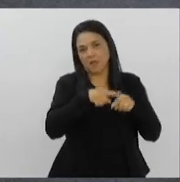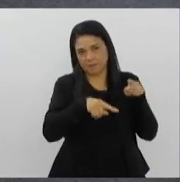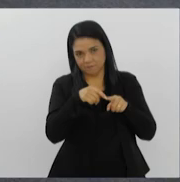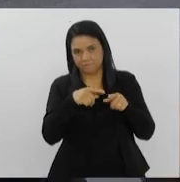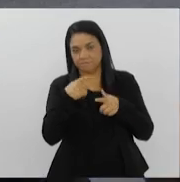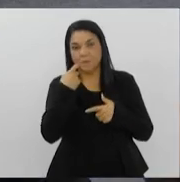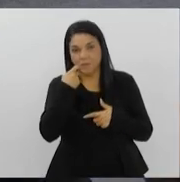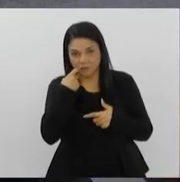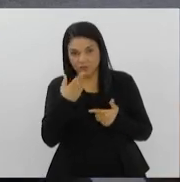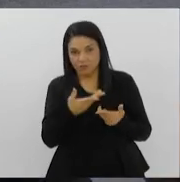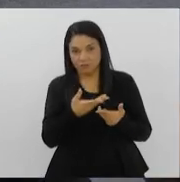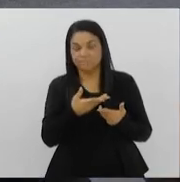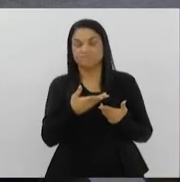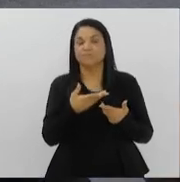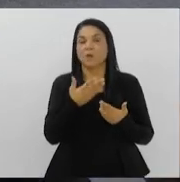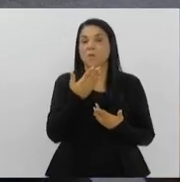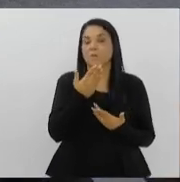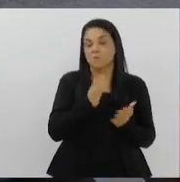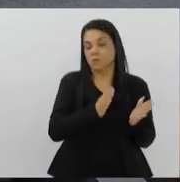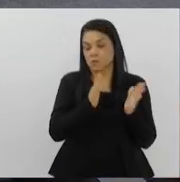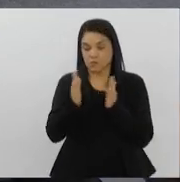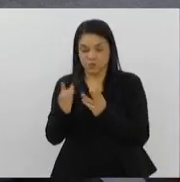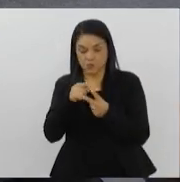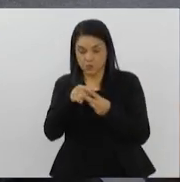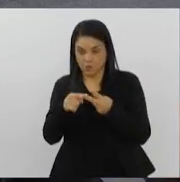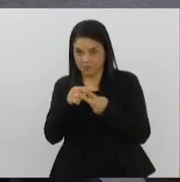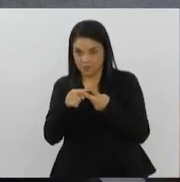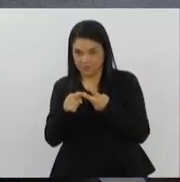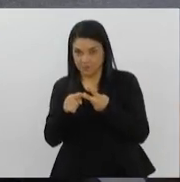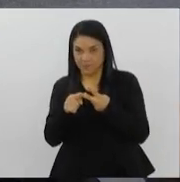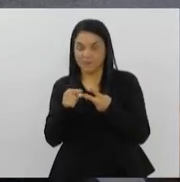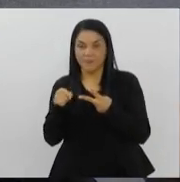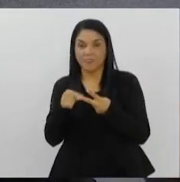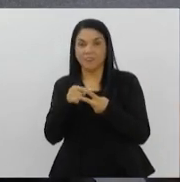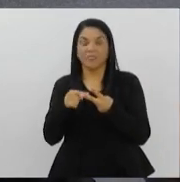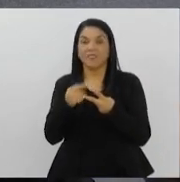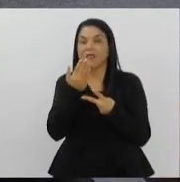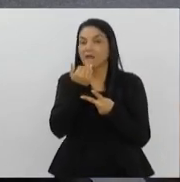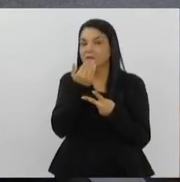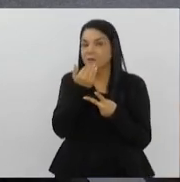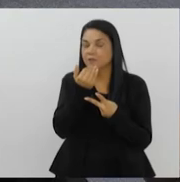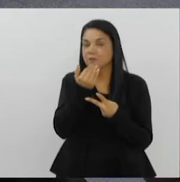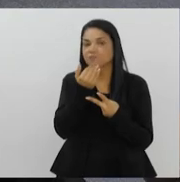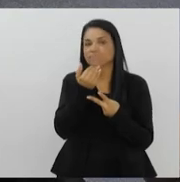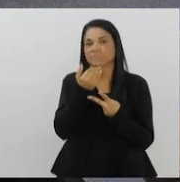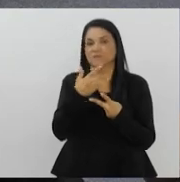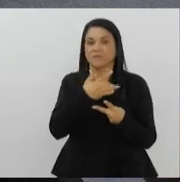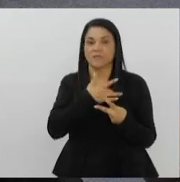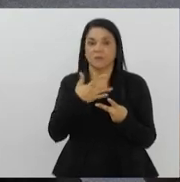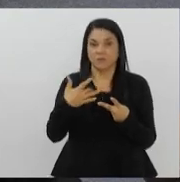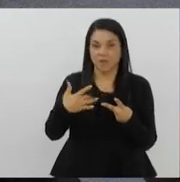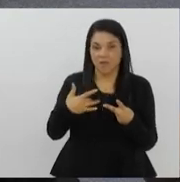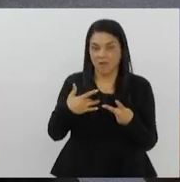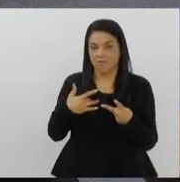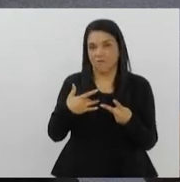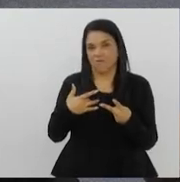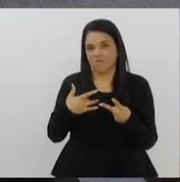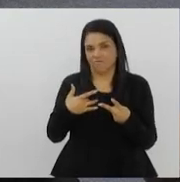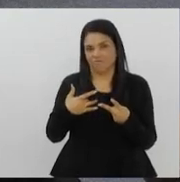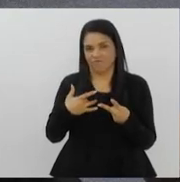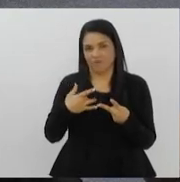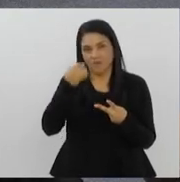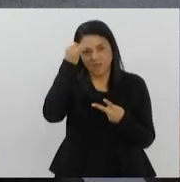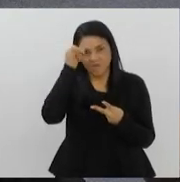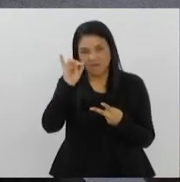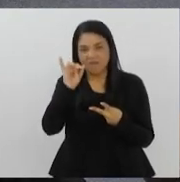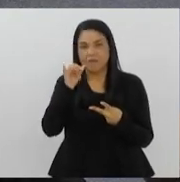uma alimentação mais saudável, mais fresca, não é produto ultraprocessado. Por outro lado, reforça as